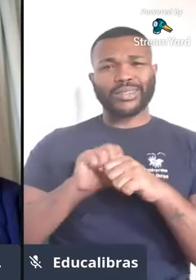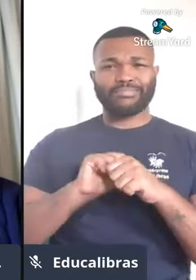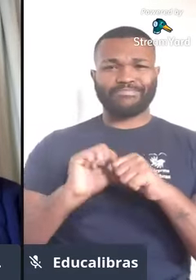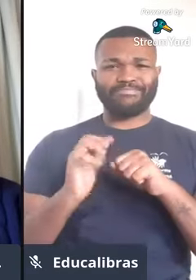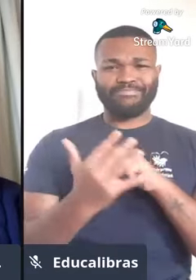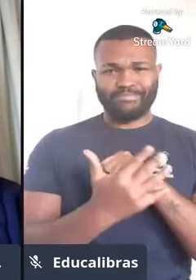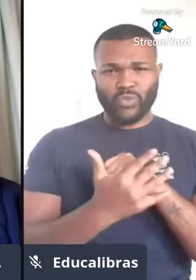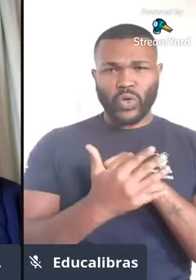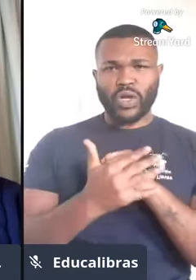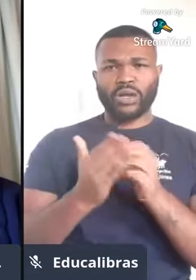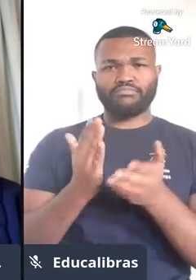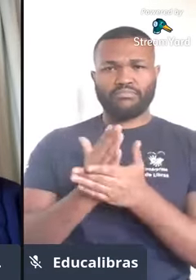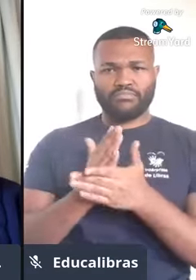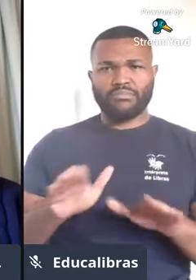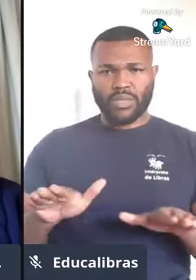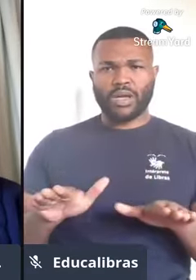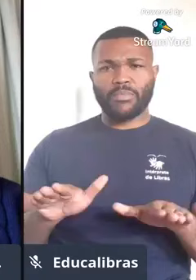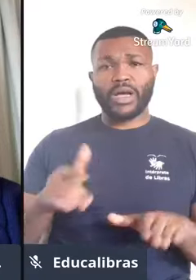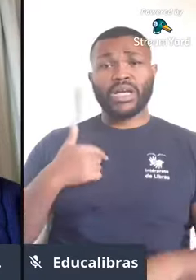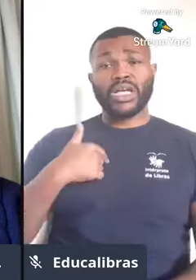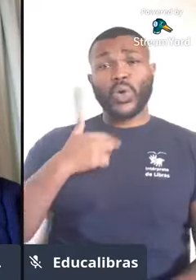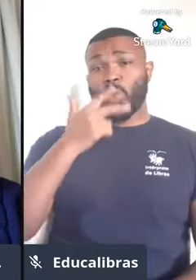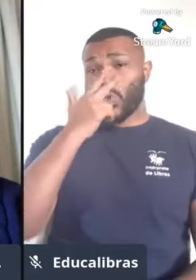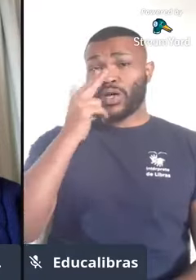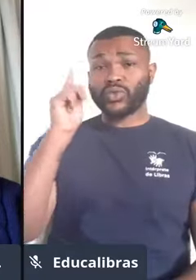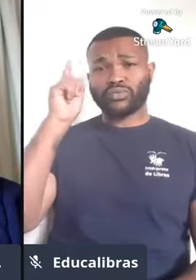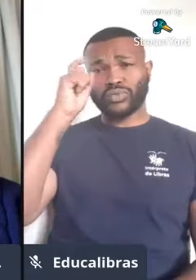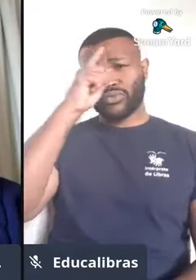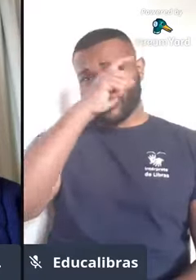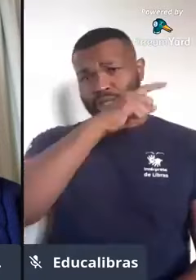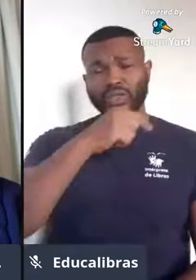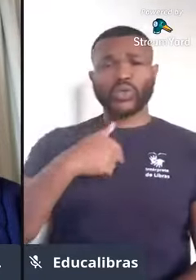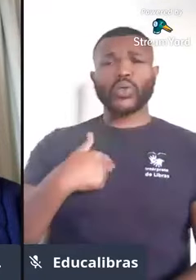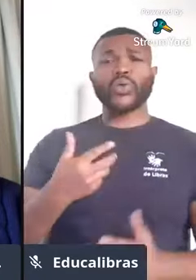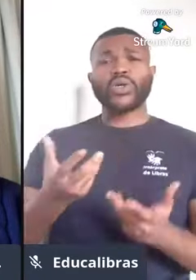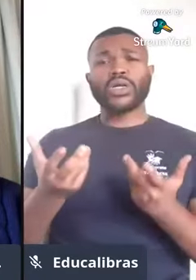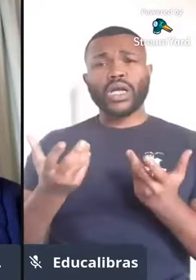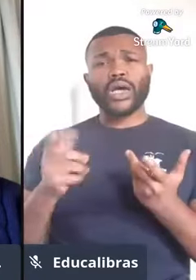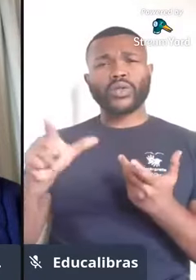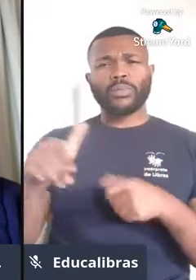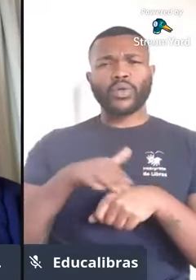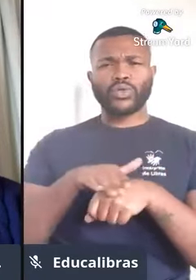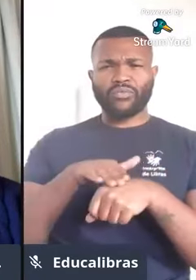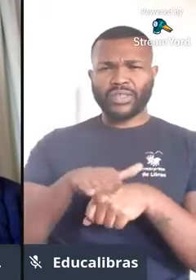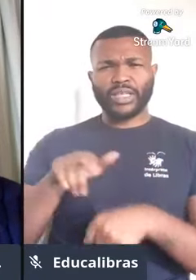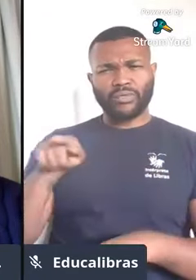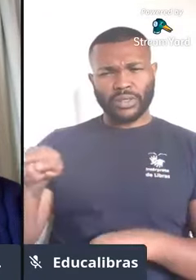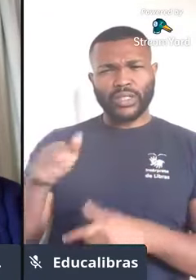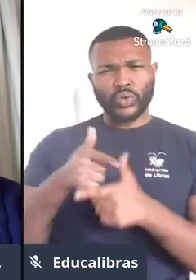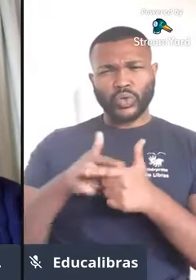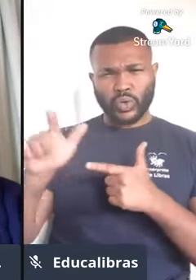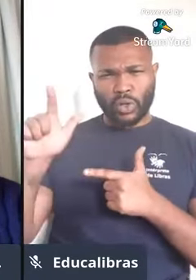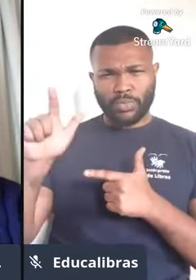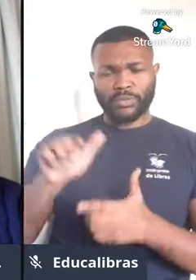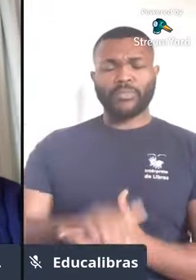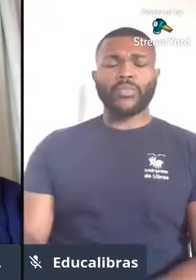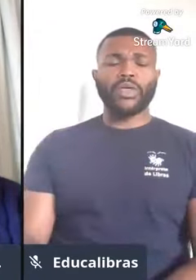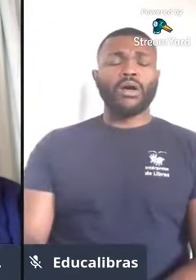passar. Estou achando meio difícil, mas eu quero conversar, inclusive, sobre isso com você. Queria, antes da gente